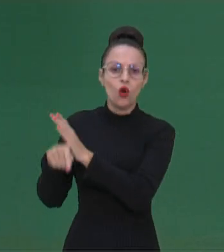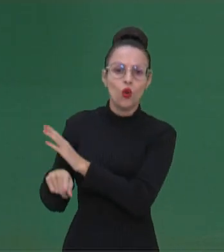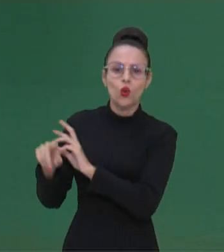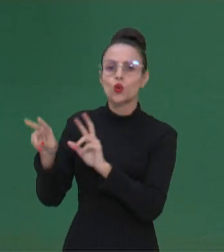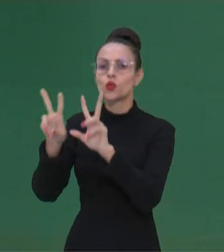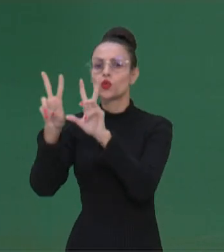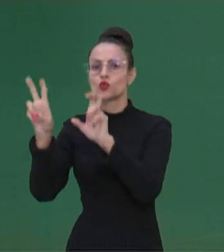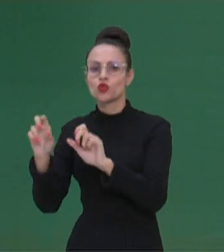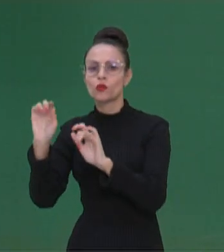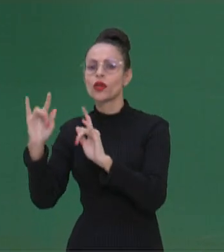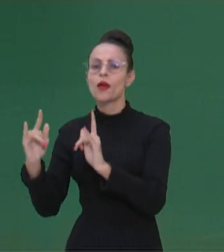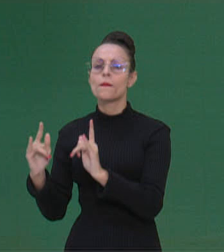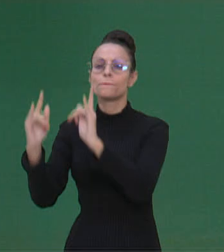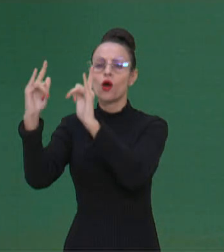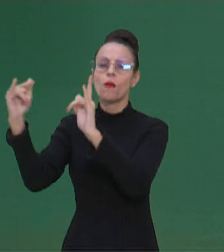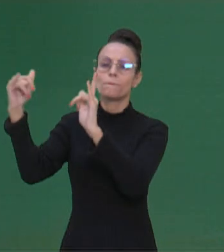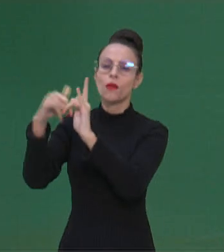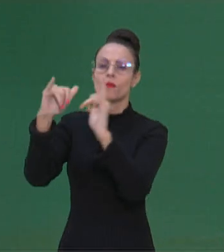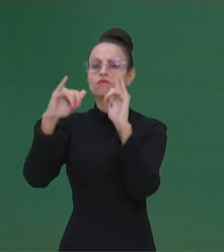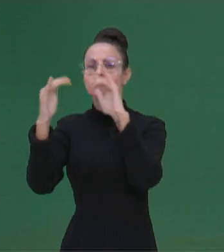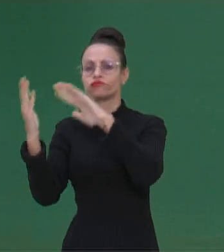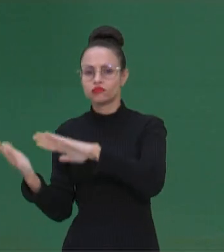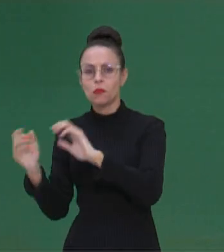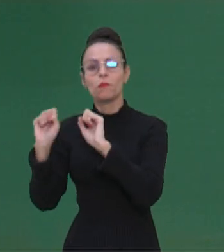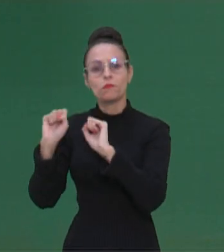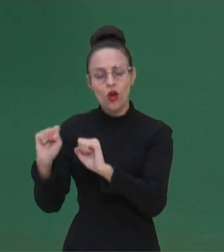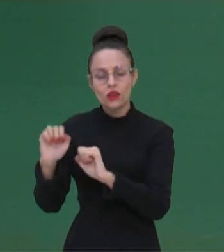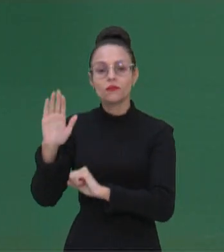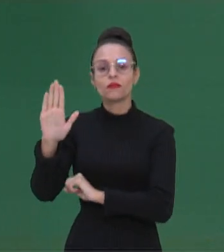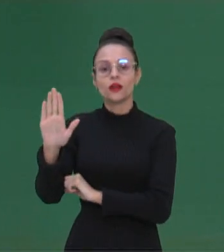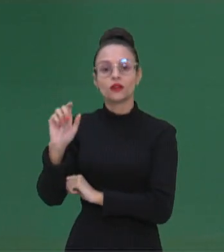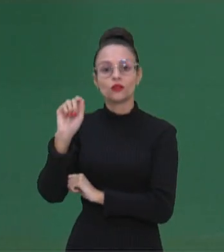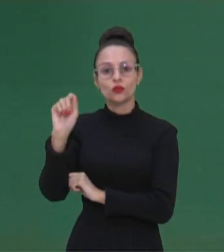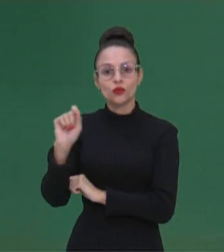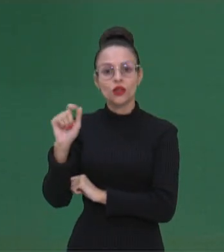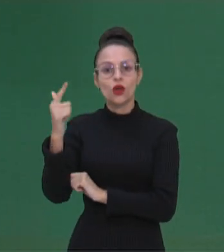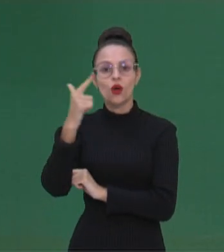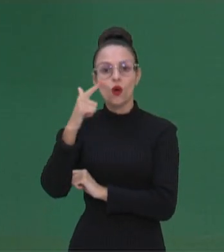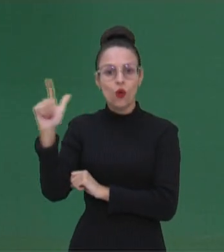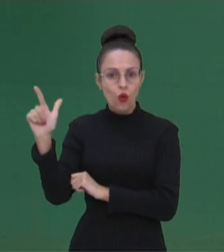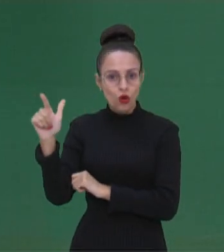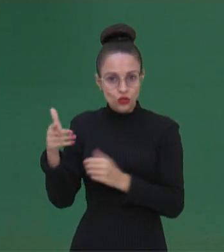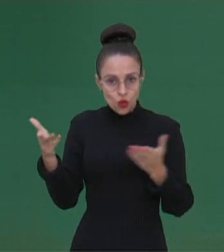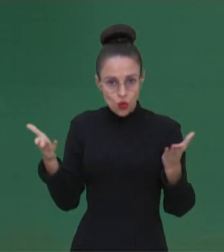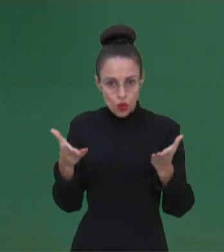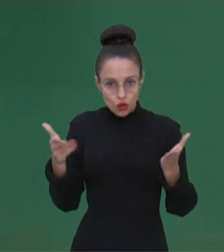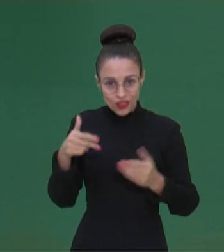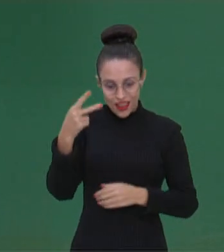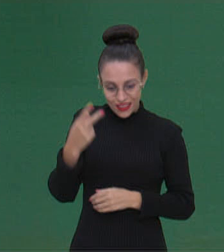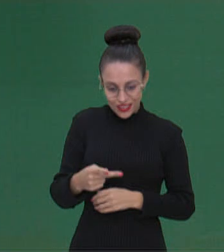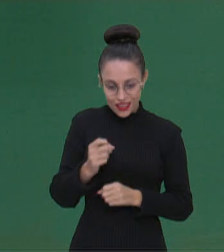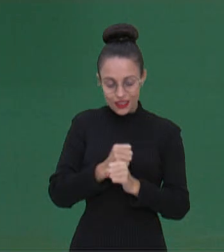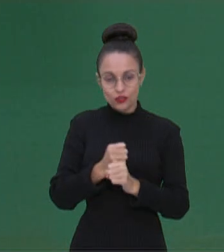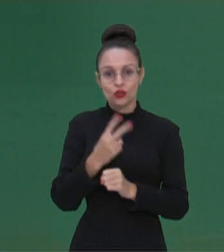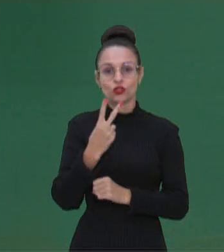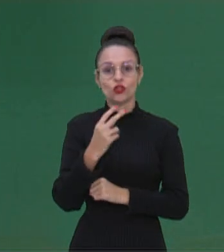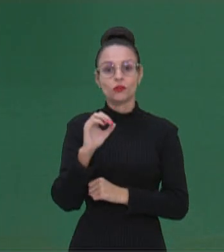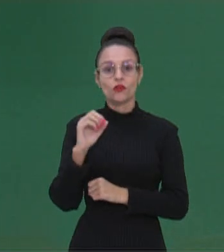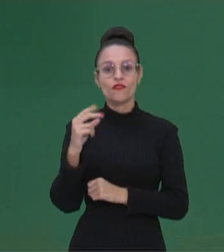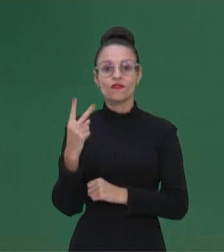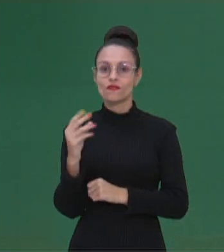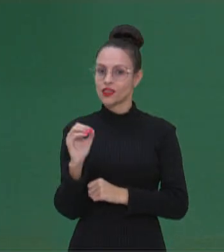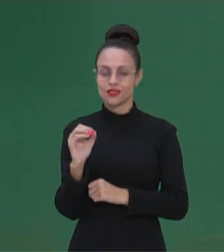sobre a queda das Torres Gêmeas. Nada impediria. Enquanto que eu não poderia fazer hoje, em 2020,